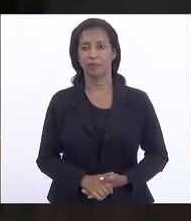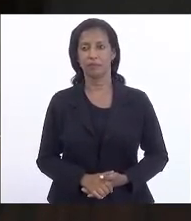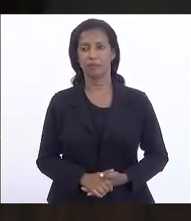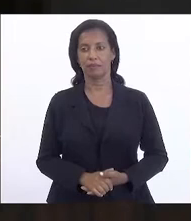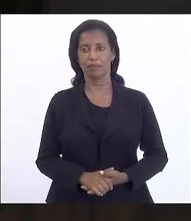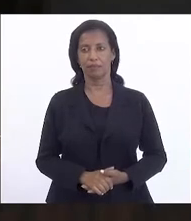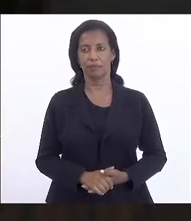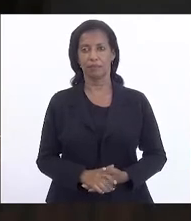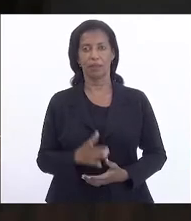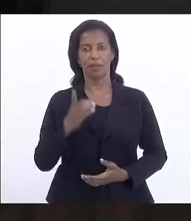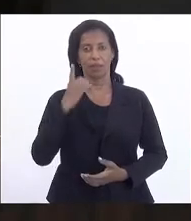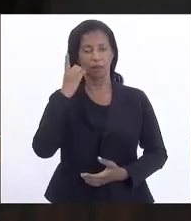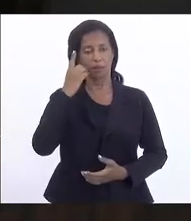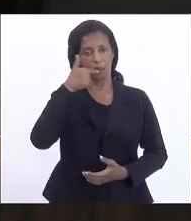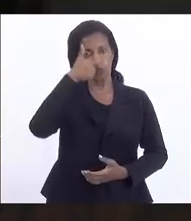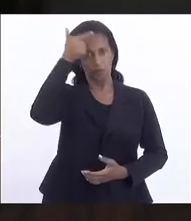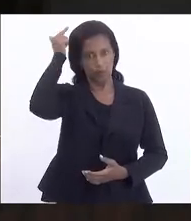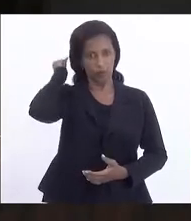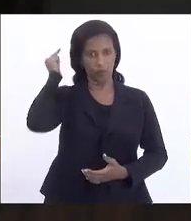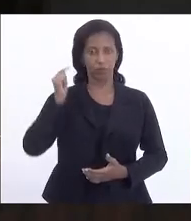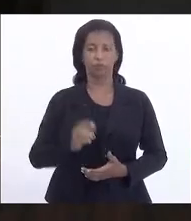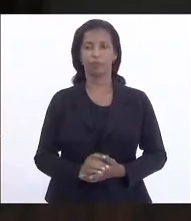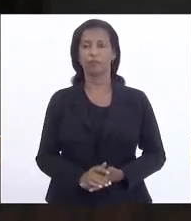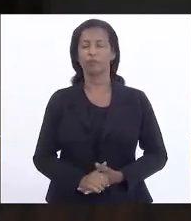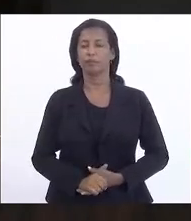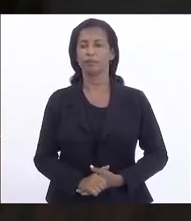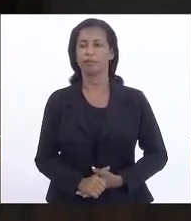Eu, deputado Luiz... deputado Luiz...